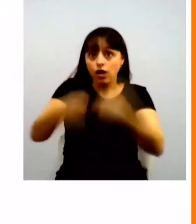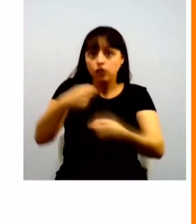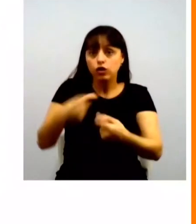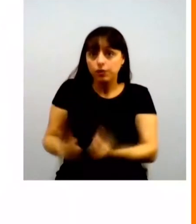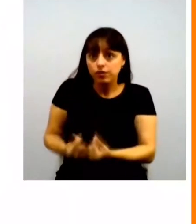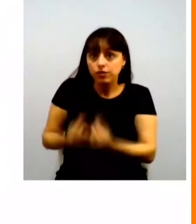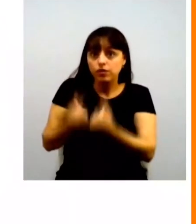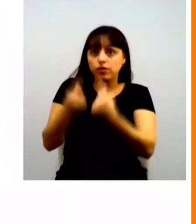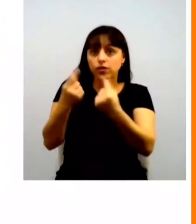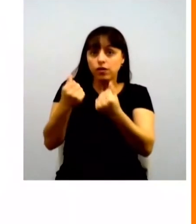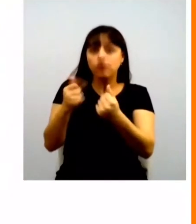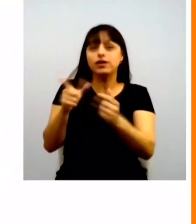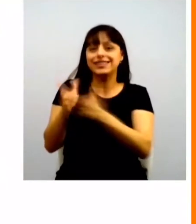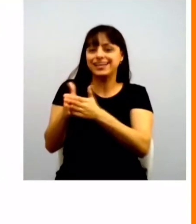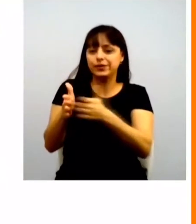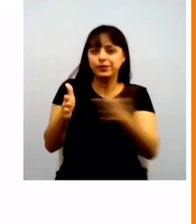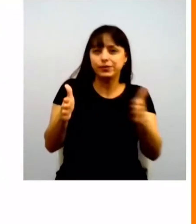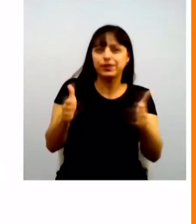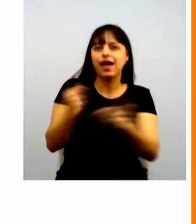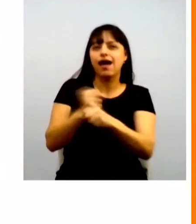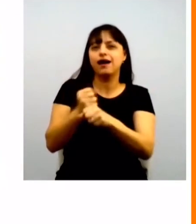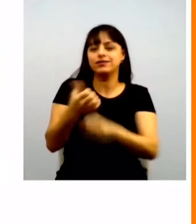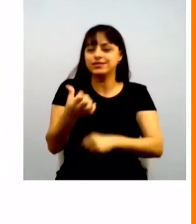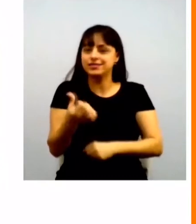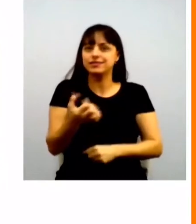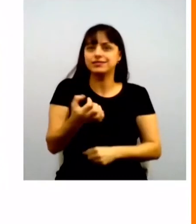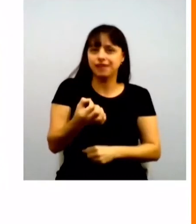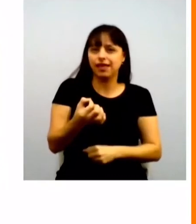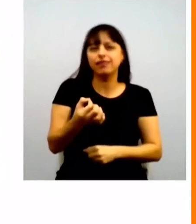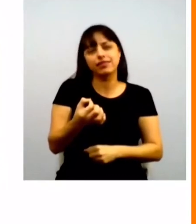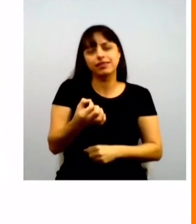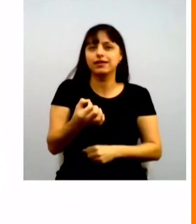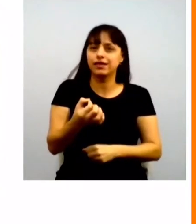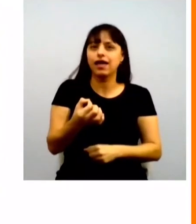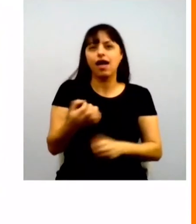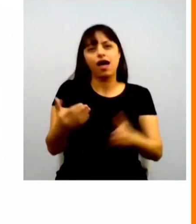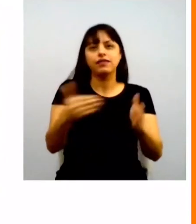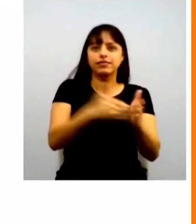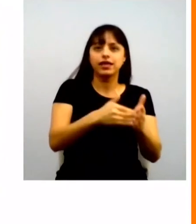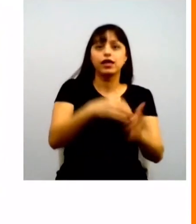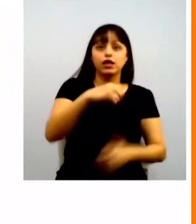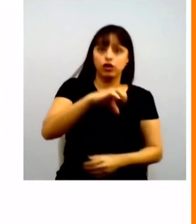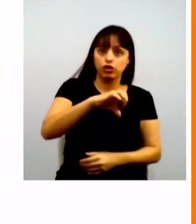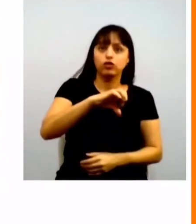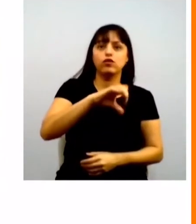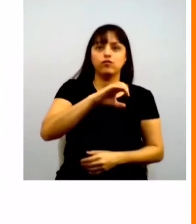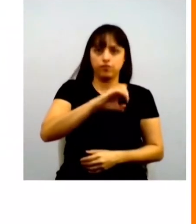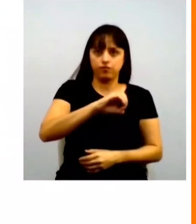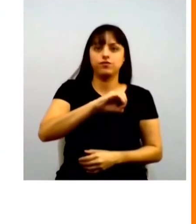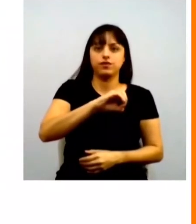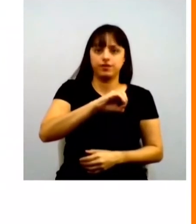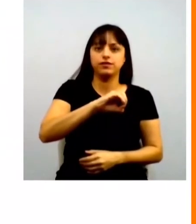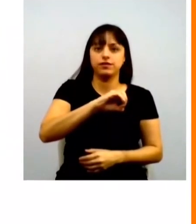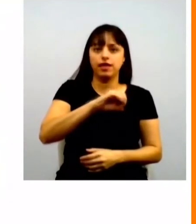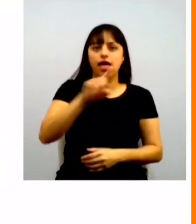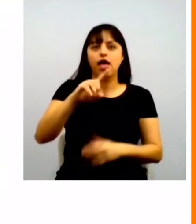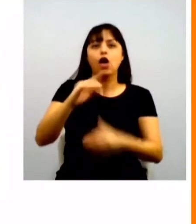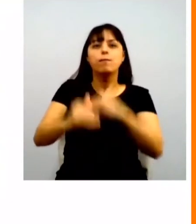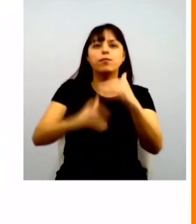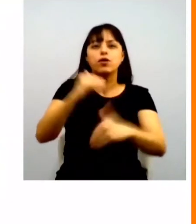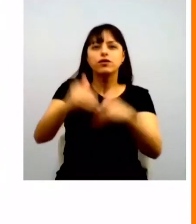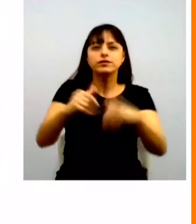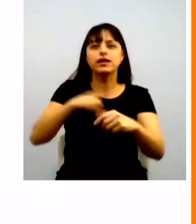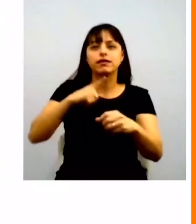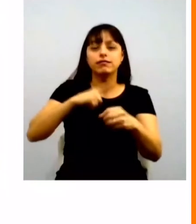do siglo XX, entre os 60 e os 90, quando houve todo o processo de descolonização em muitos